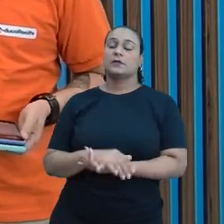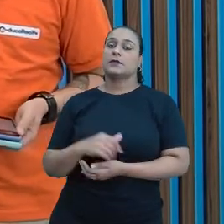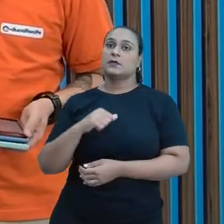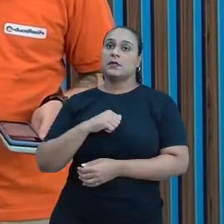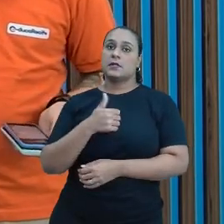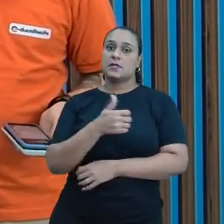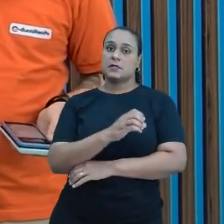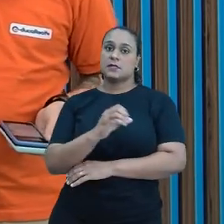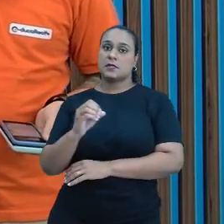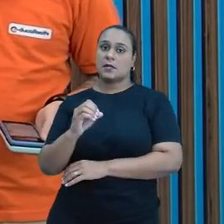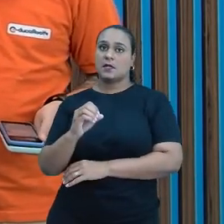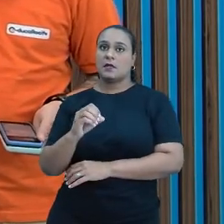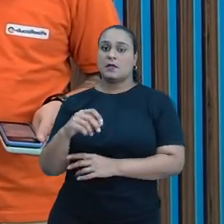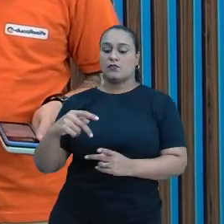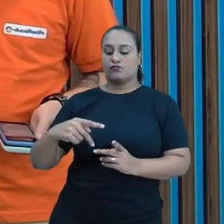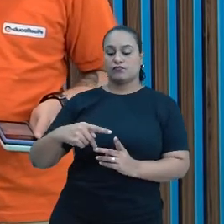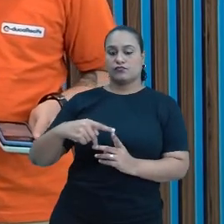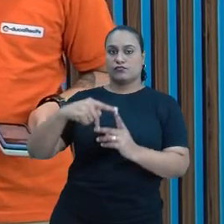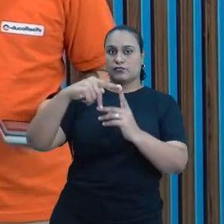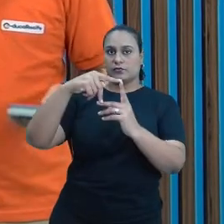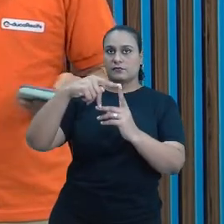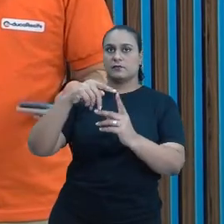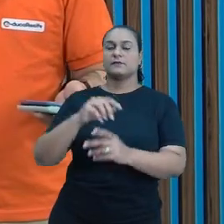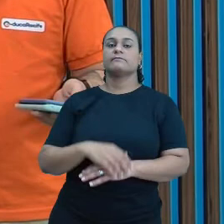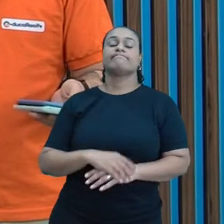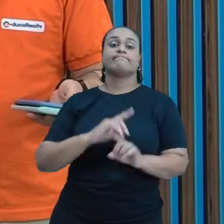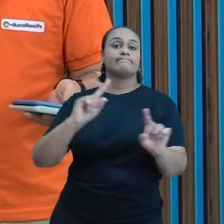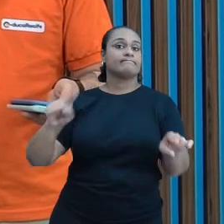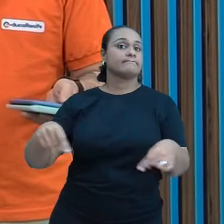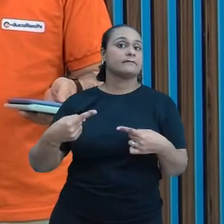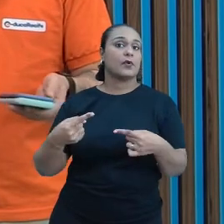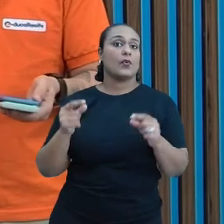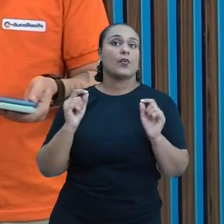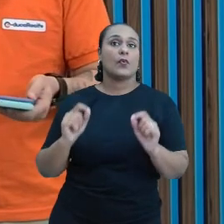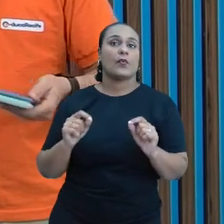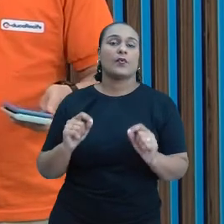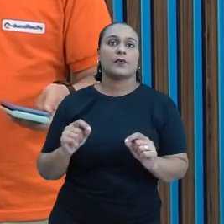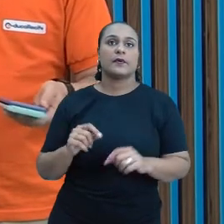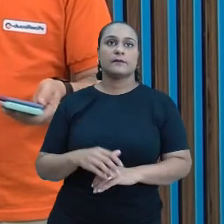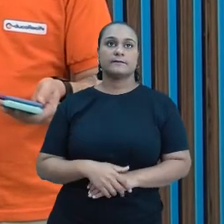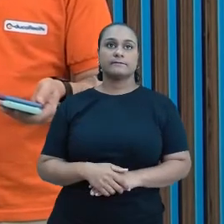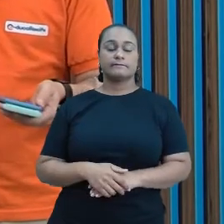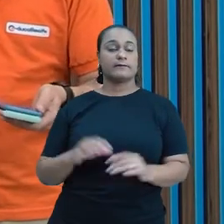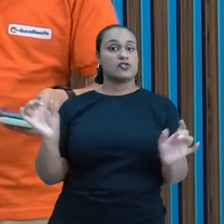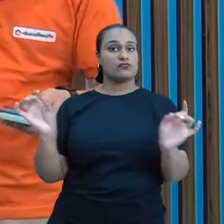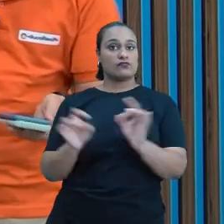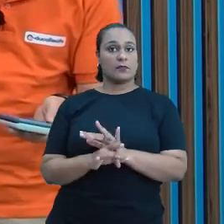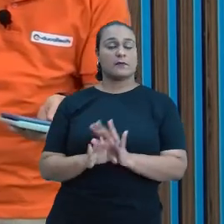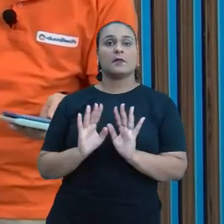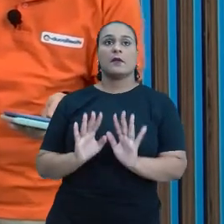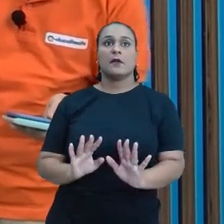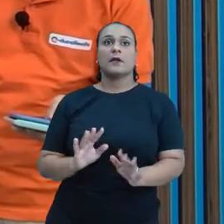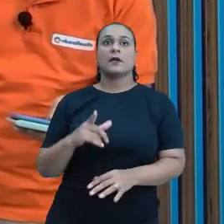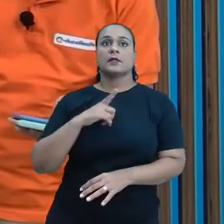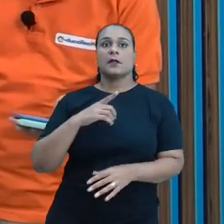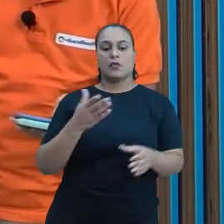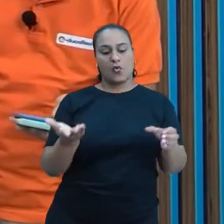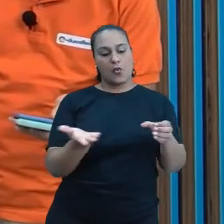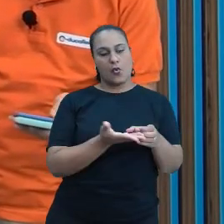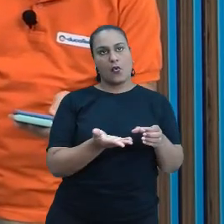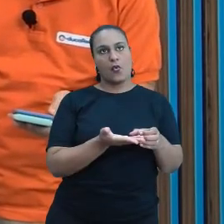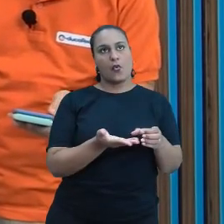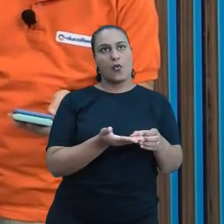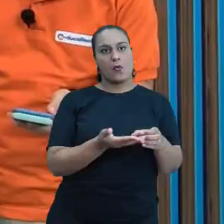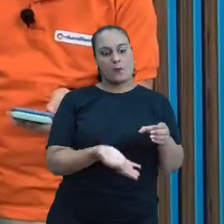100 cubinhos desse daí, tá bom? E o desafio seria o seguinte, para a gente concluir, né? Ou seja, imagine aquele copo que ele